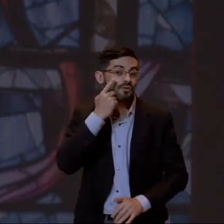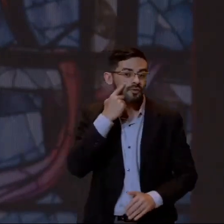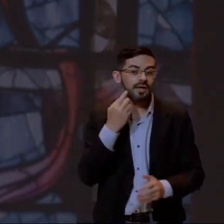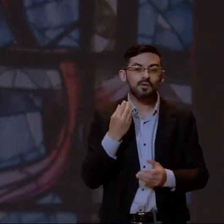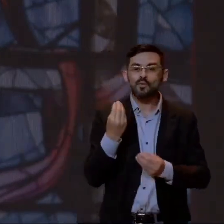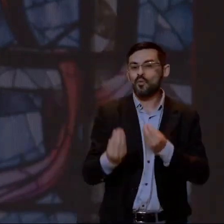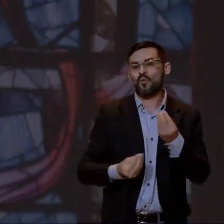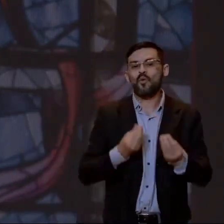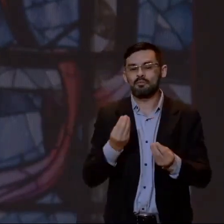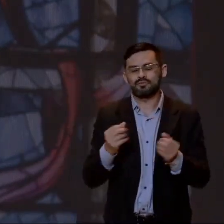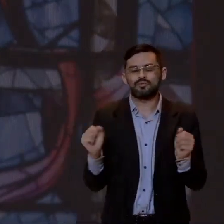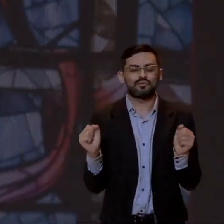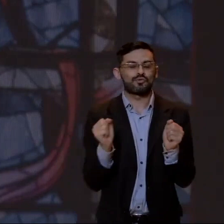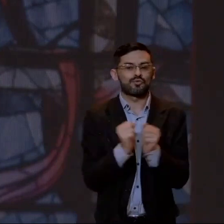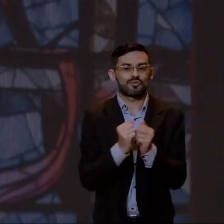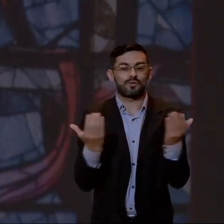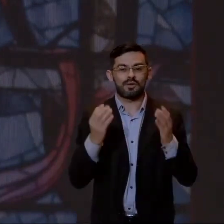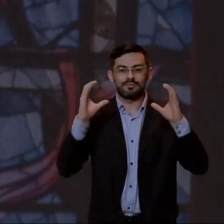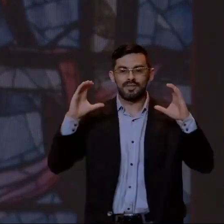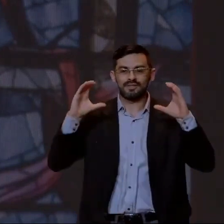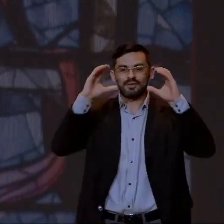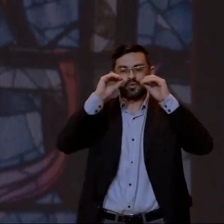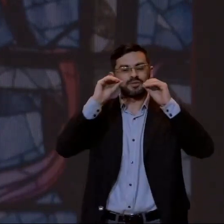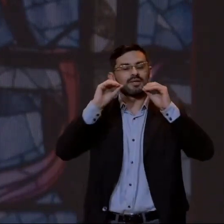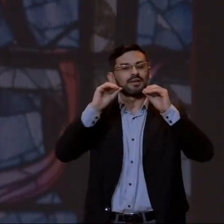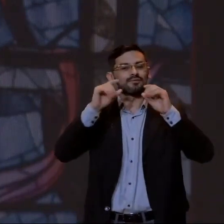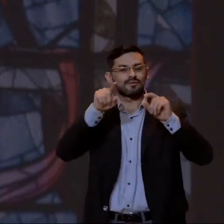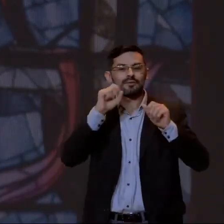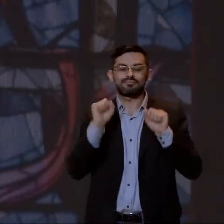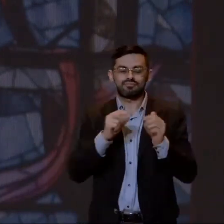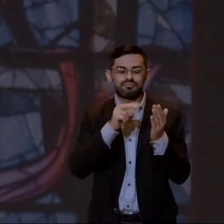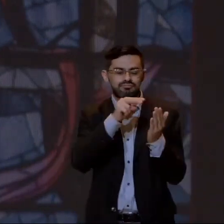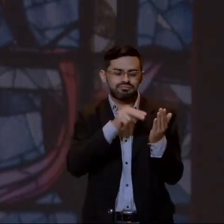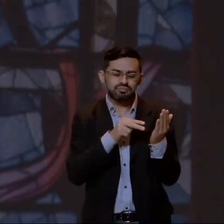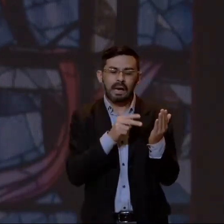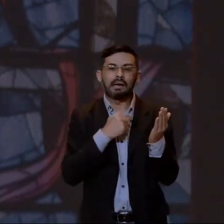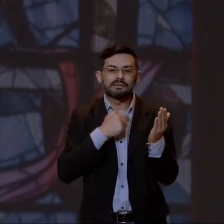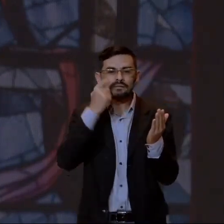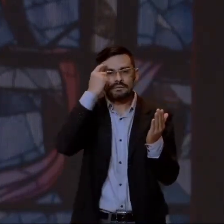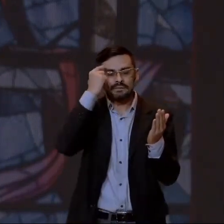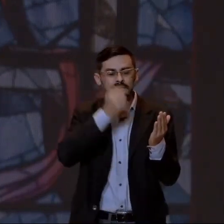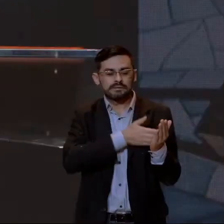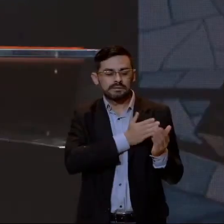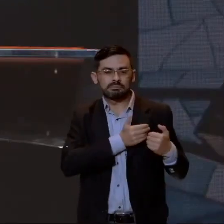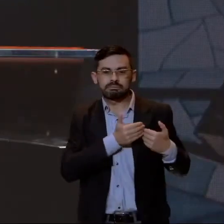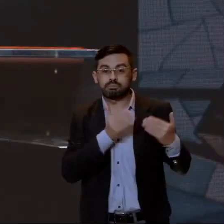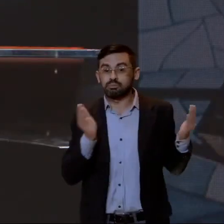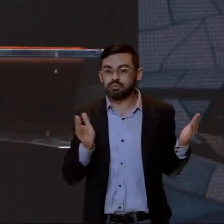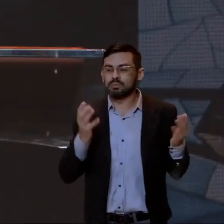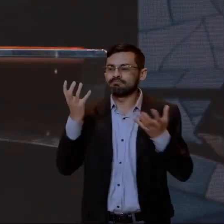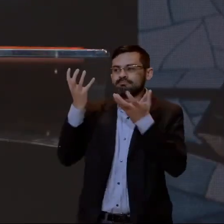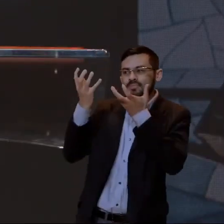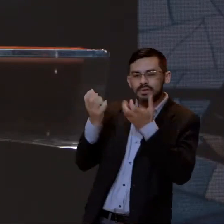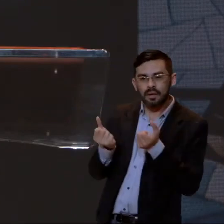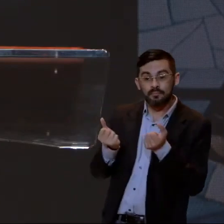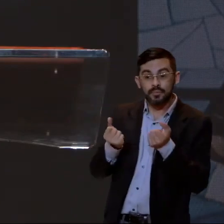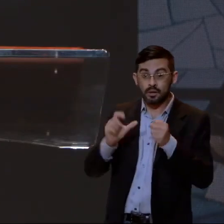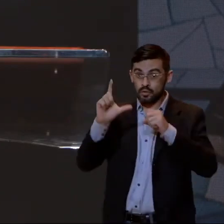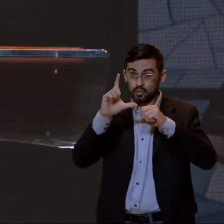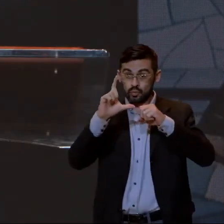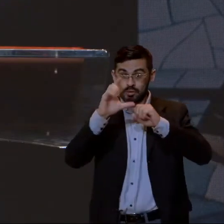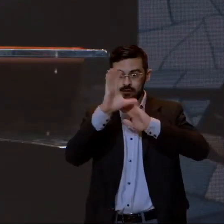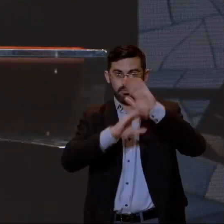ver isso juntos nessa noite. E você vai abrindo tua mente e coração para receber da palavra de Deus. Lucas